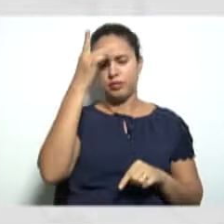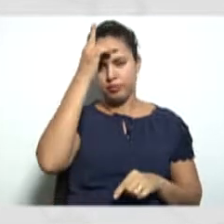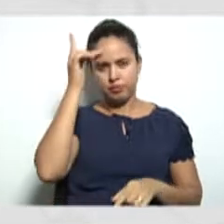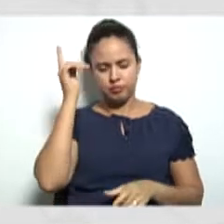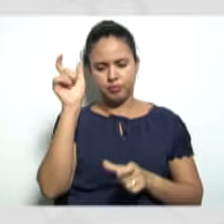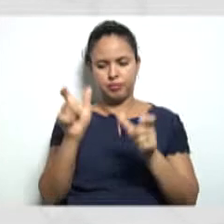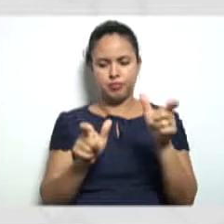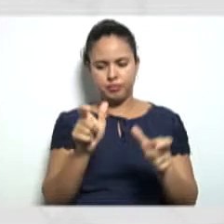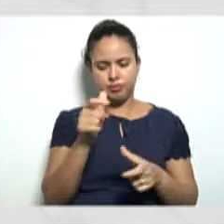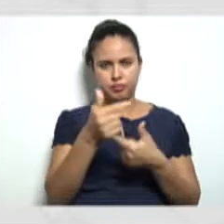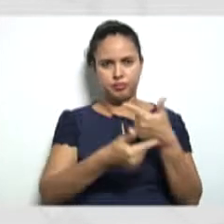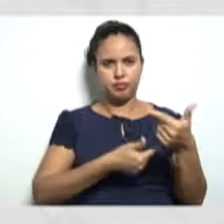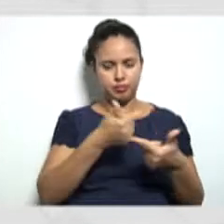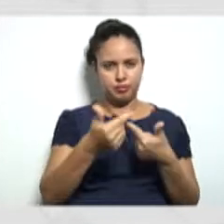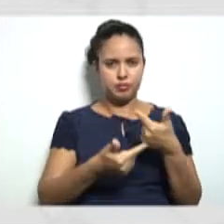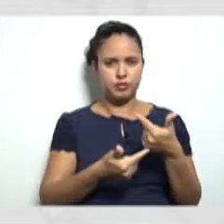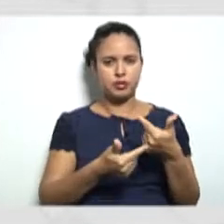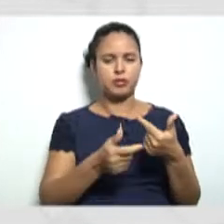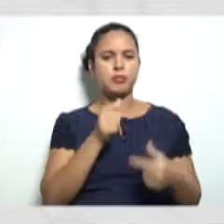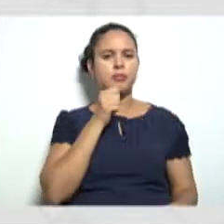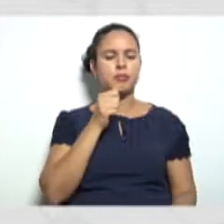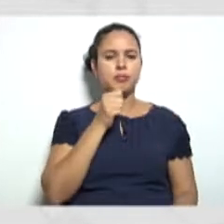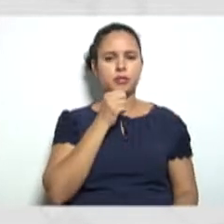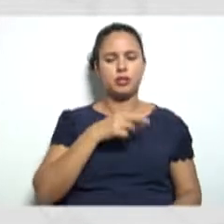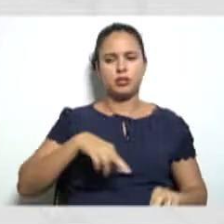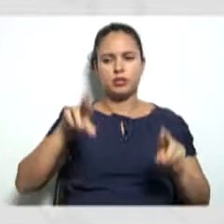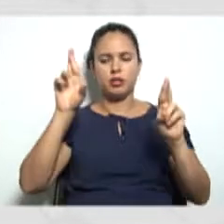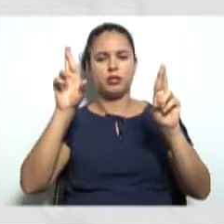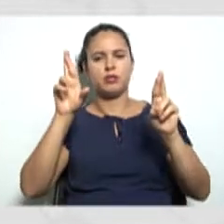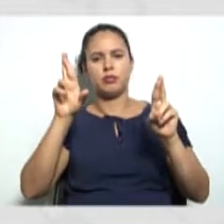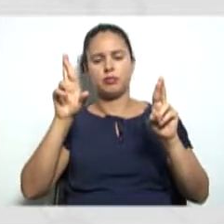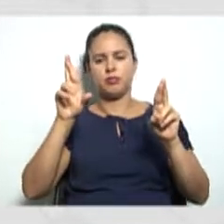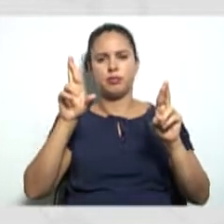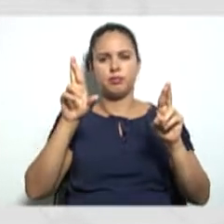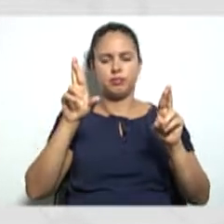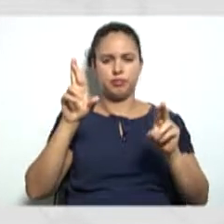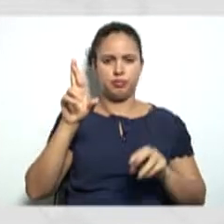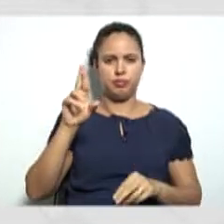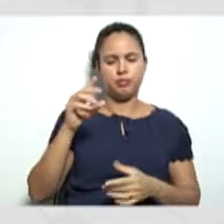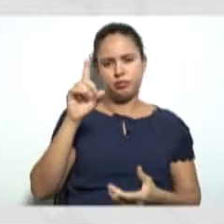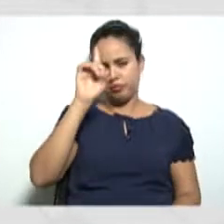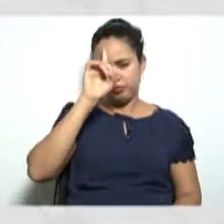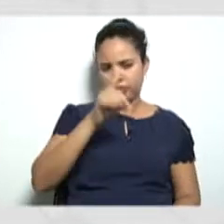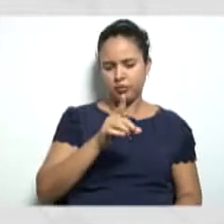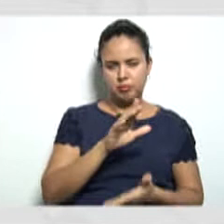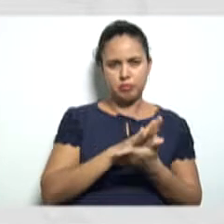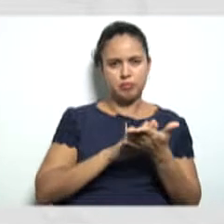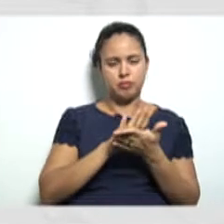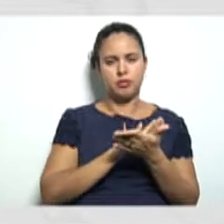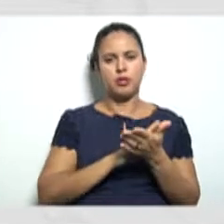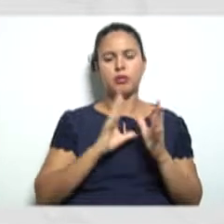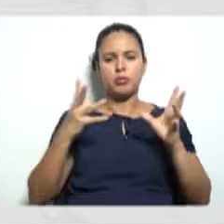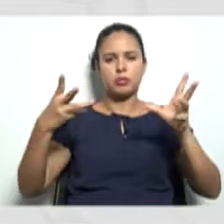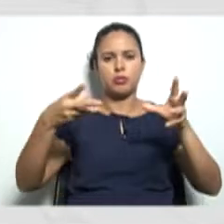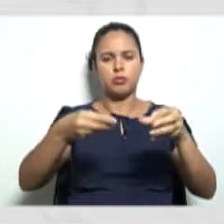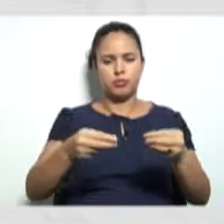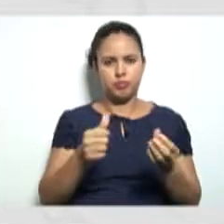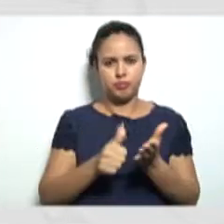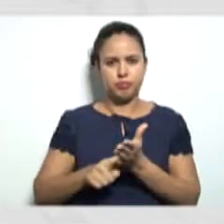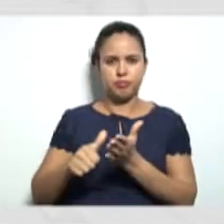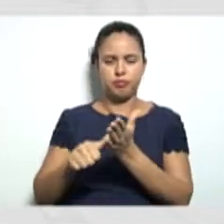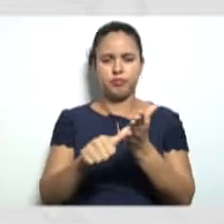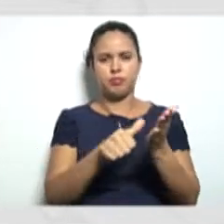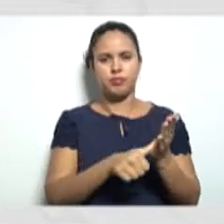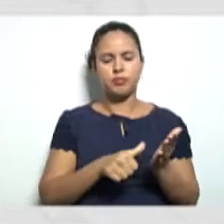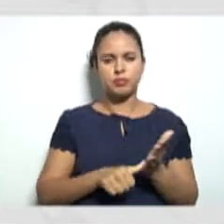e não a chefe ou proprietário. Todos são proprietários, são sócios, são cooperados. Todos